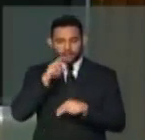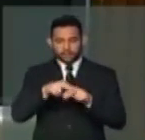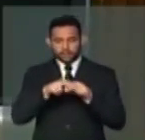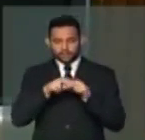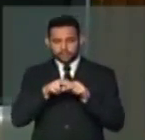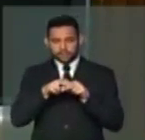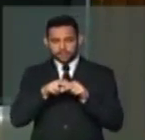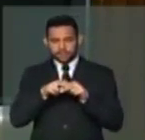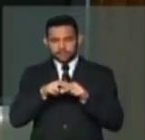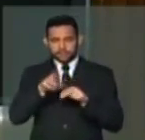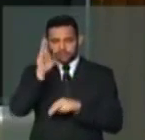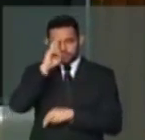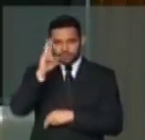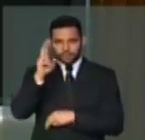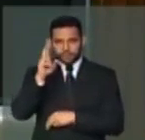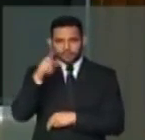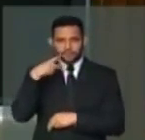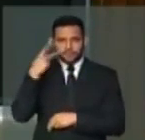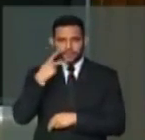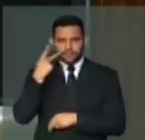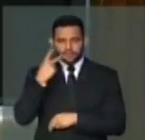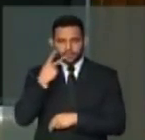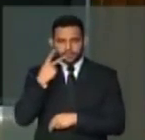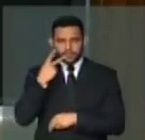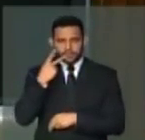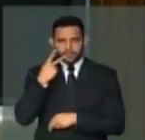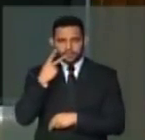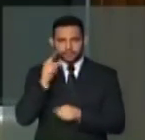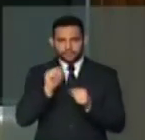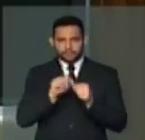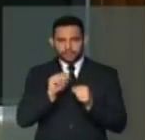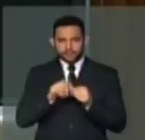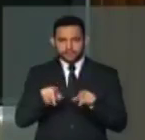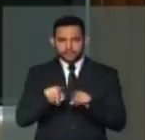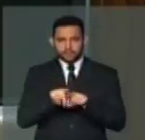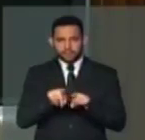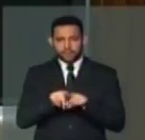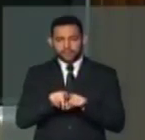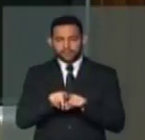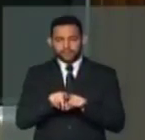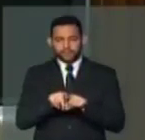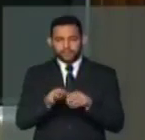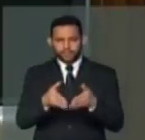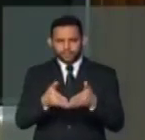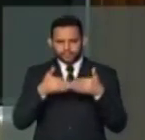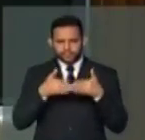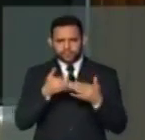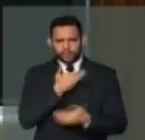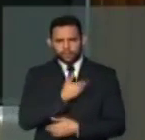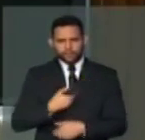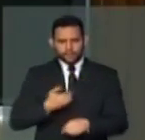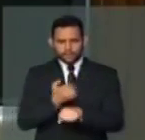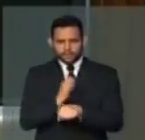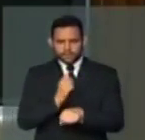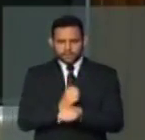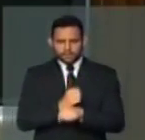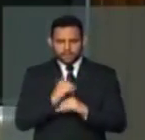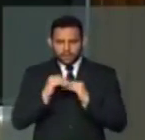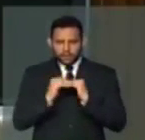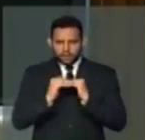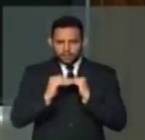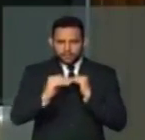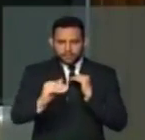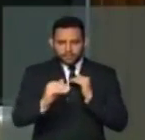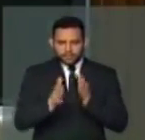através dos senhores e senhoras vereadores, vereadoras, fez um apelo ao governo do estado para asfaltar